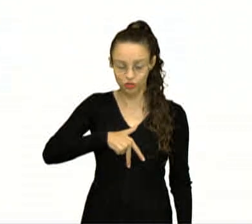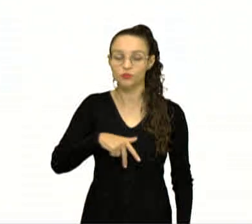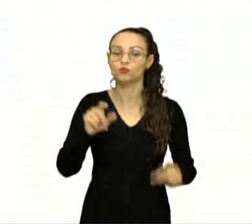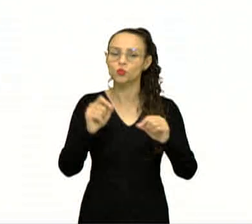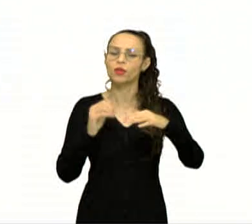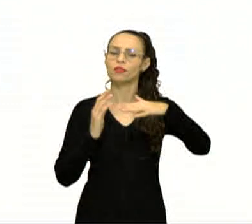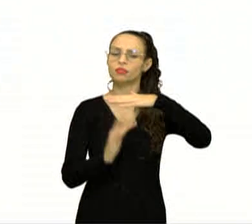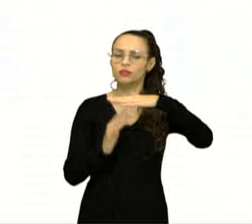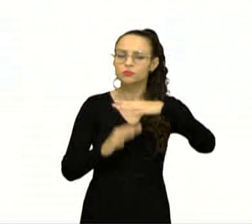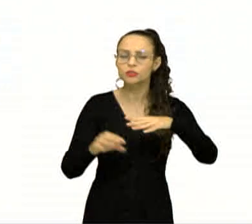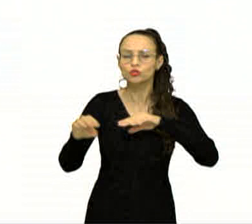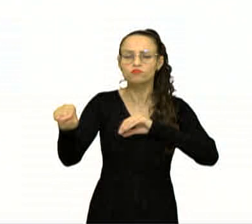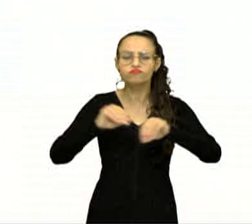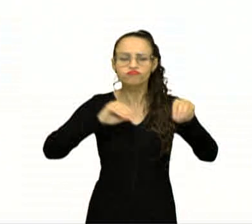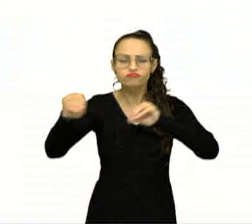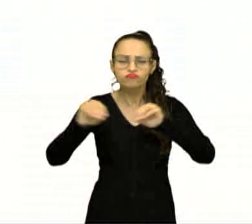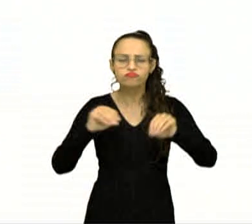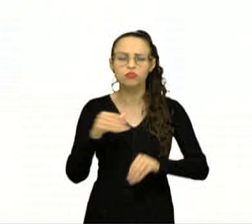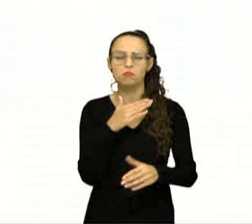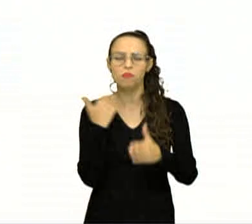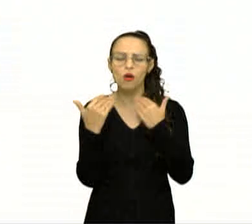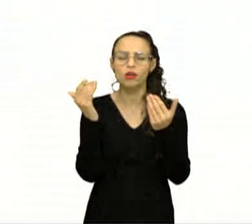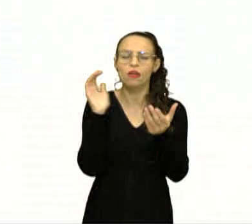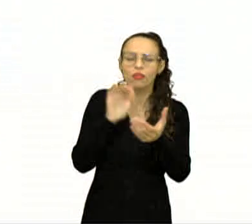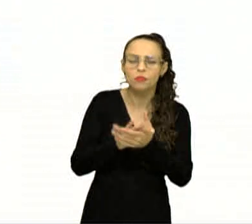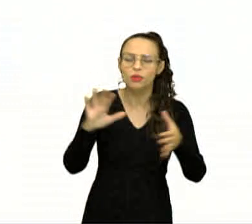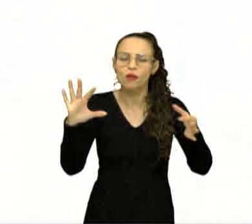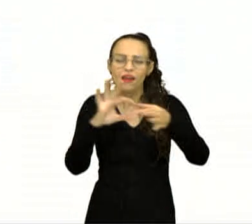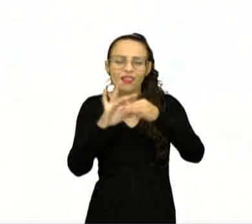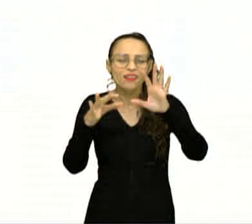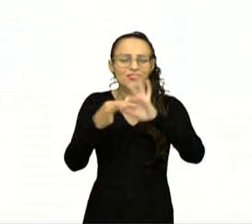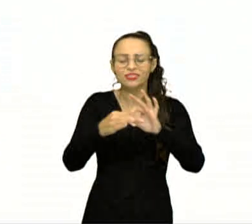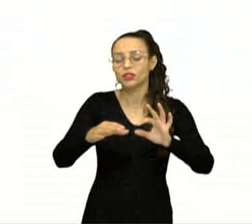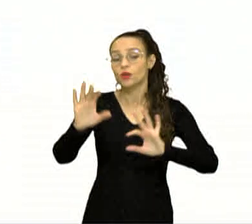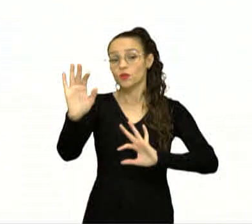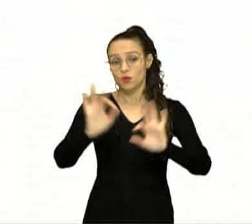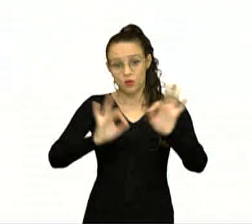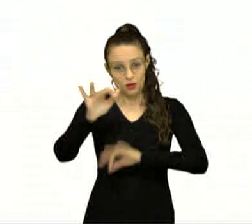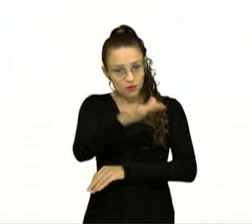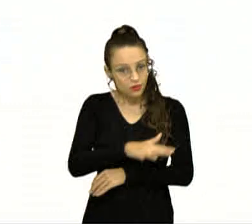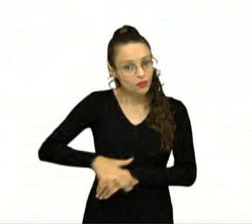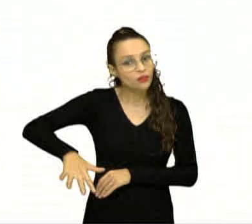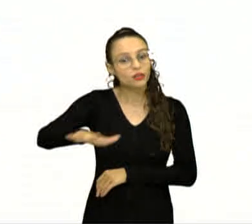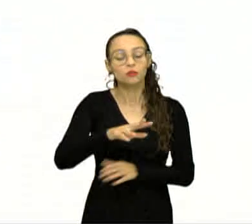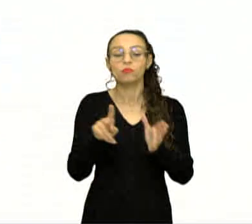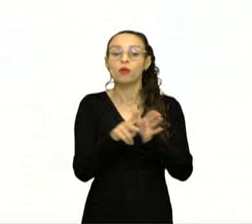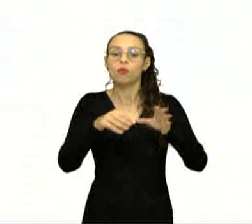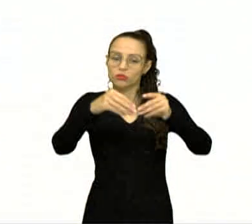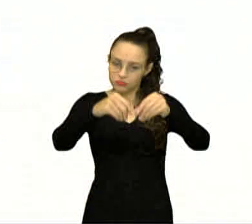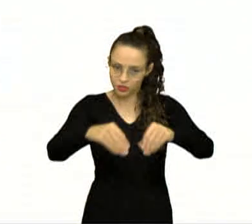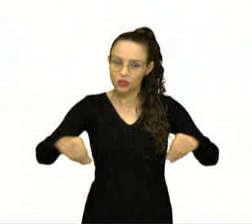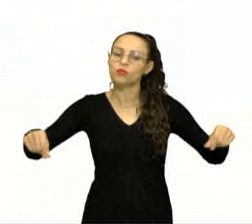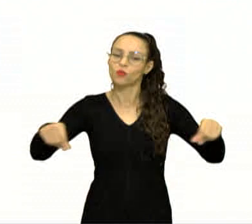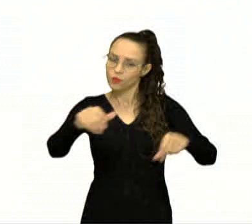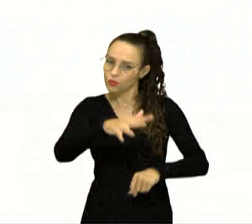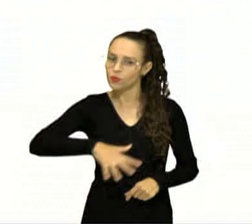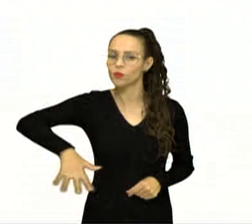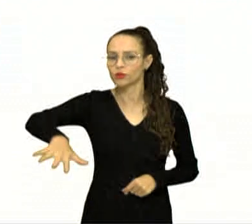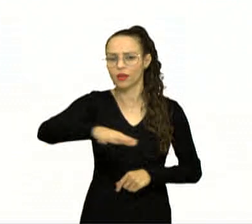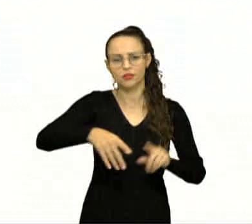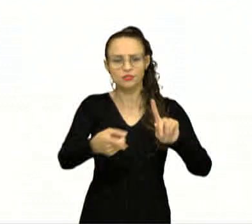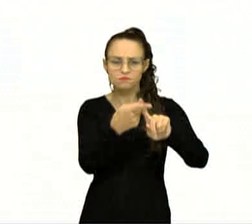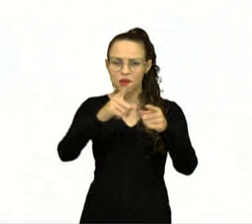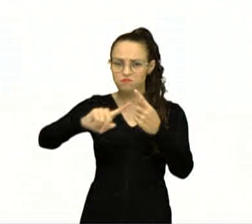migrações, trânsitos, guerras, casamentos, mortes, alianças, tá? Organizações territoriais, inclusive, né? Entre